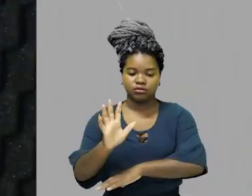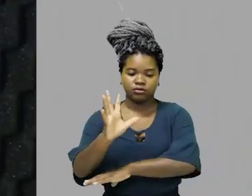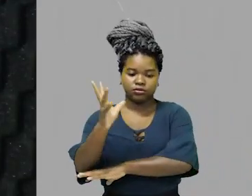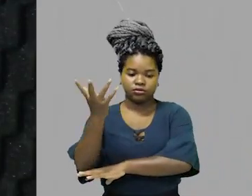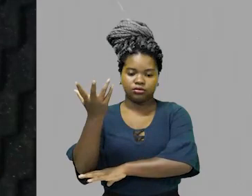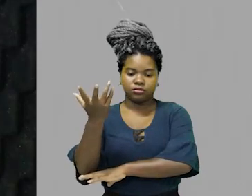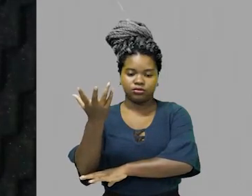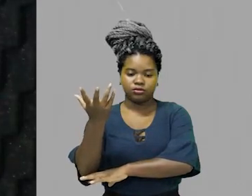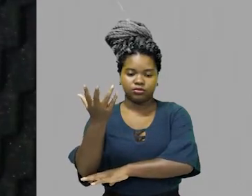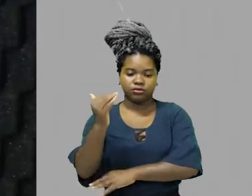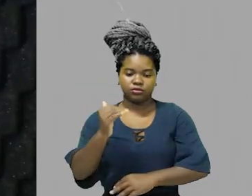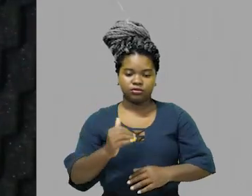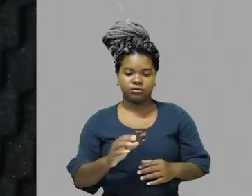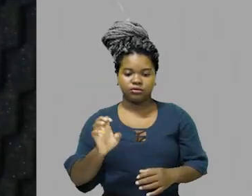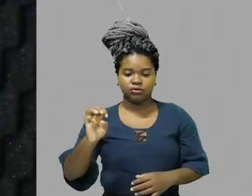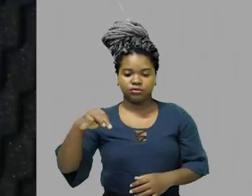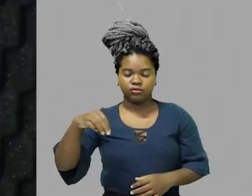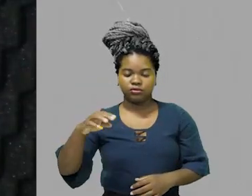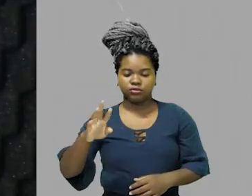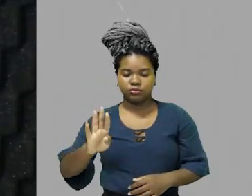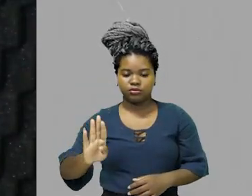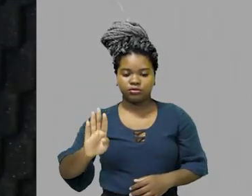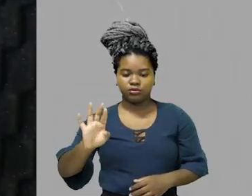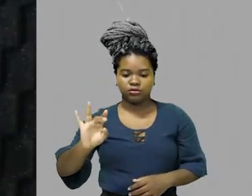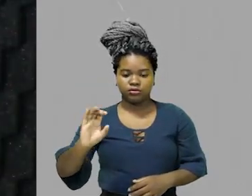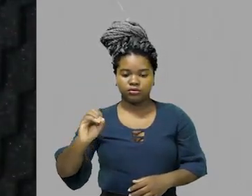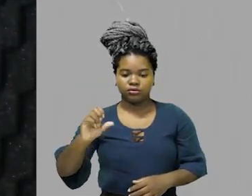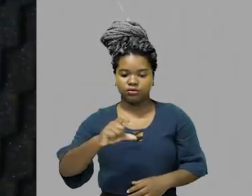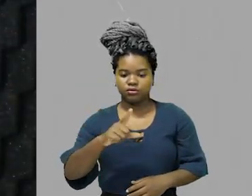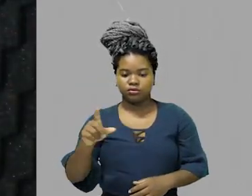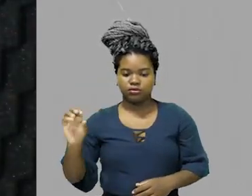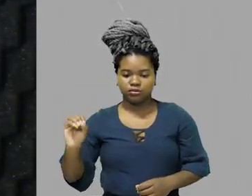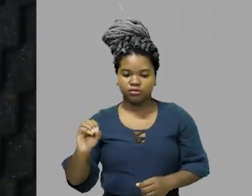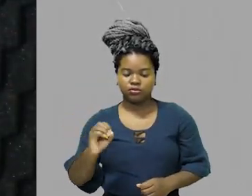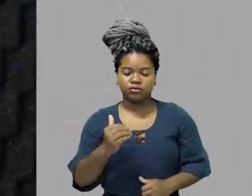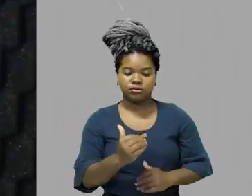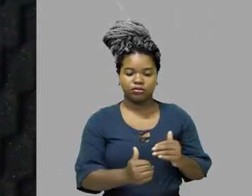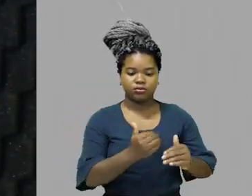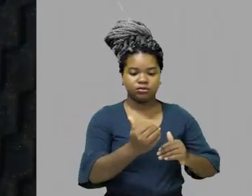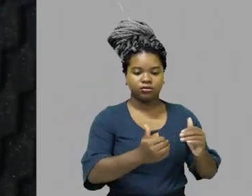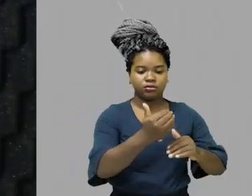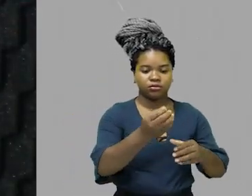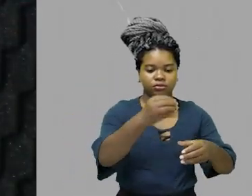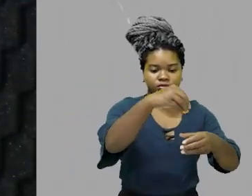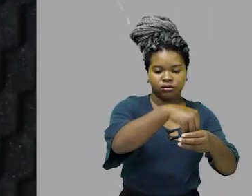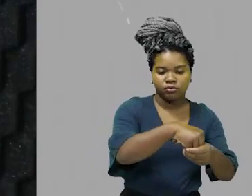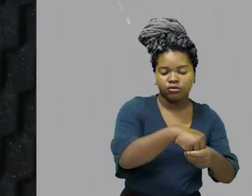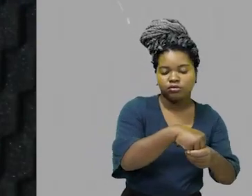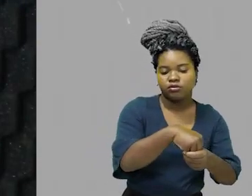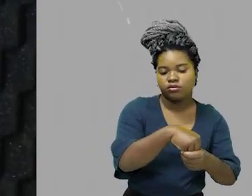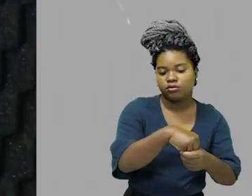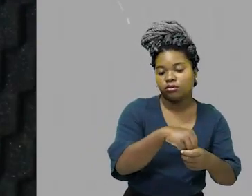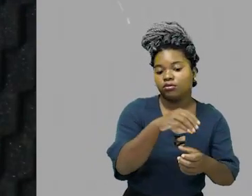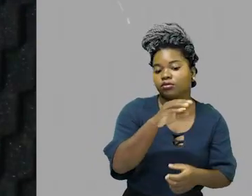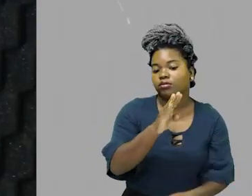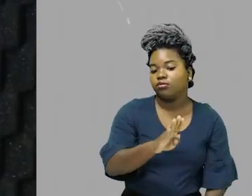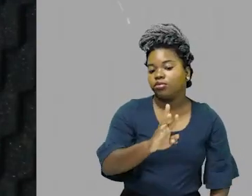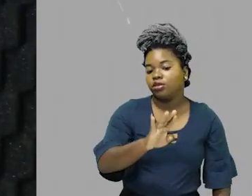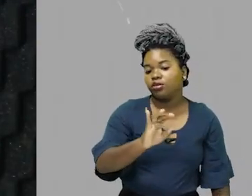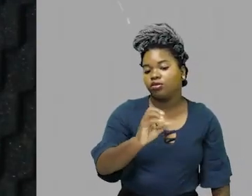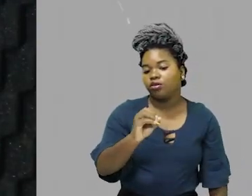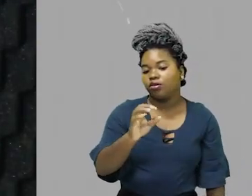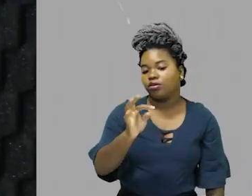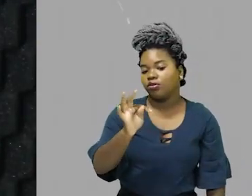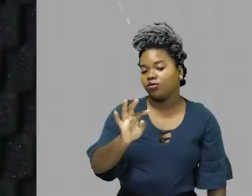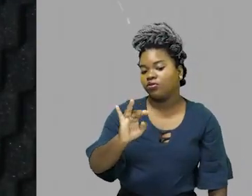se desenvolvem no interior do organismo materno. Briófita é um grupo de vegetal que nós vamos estudar,